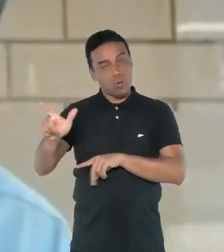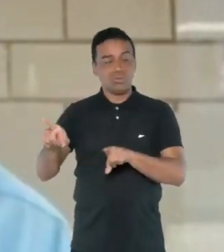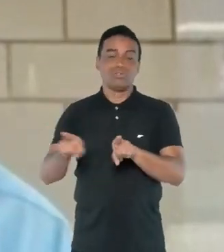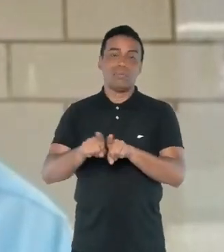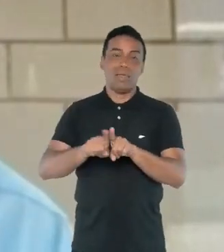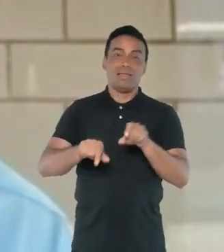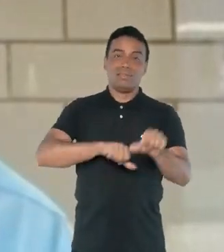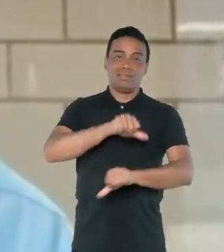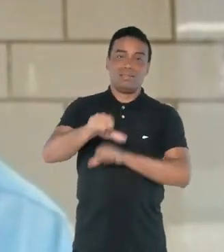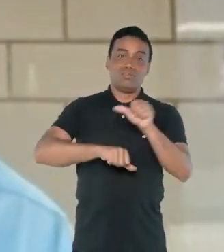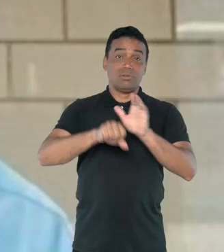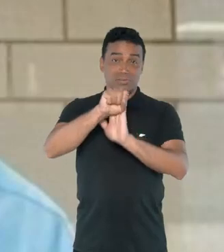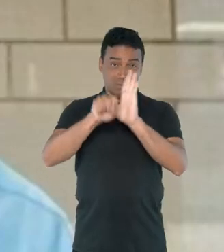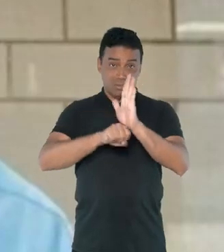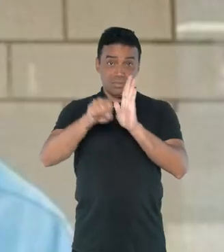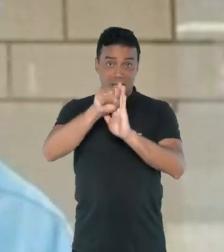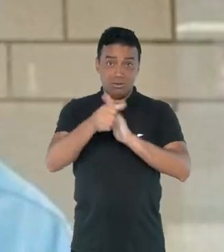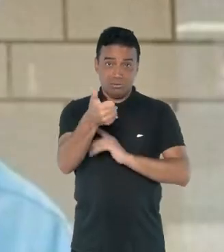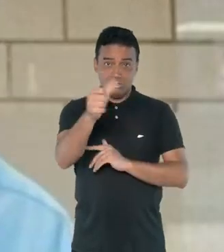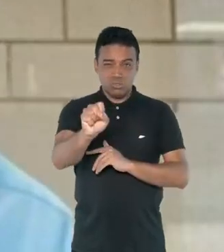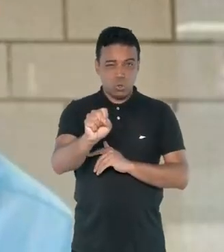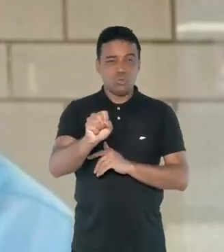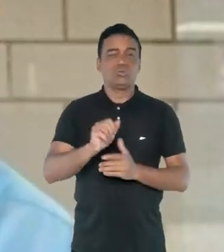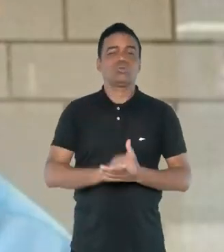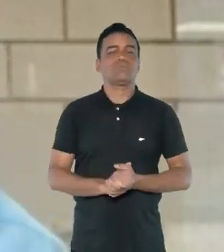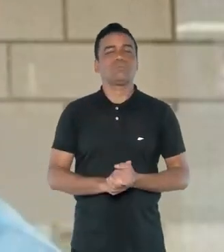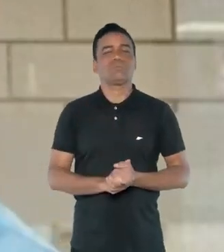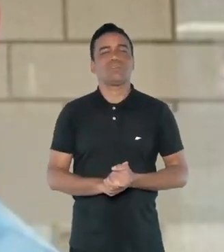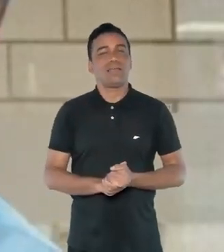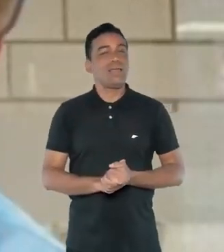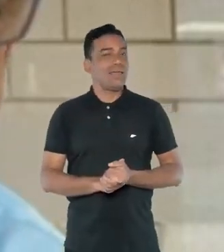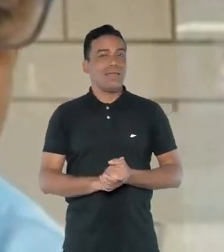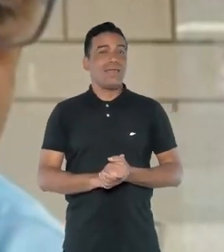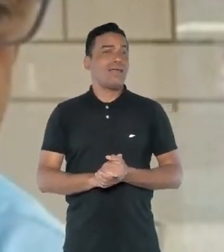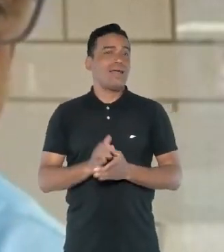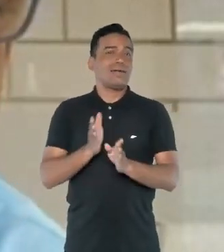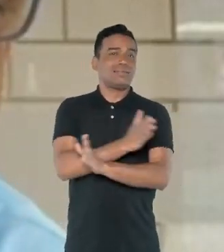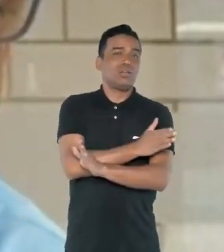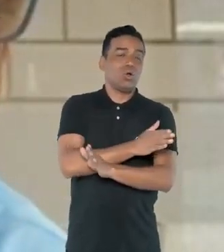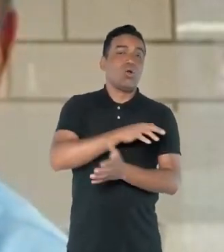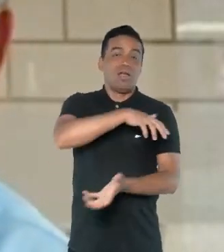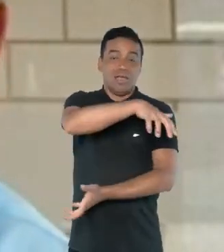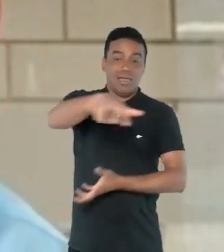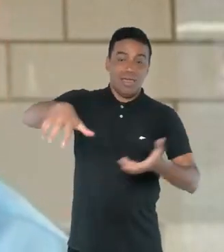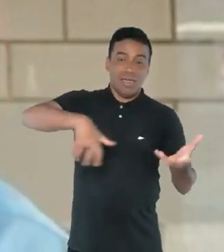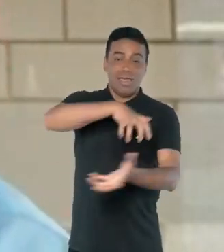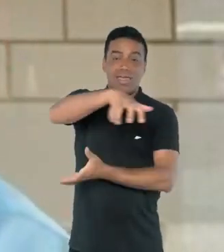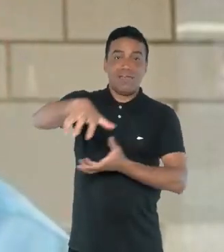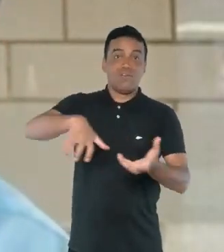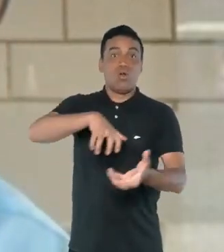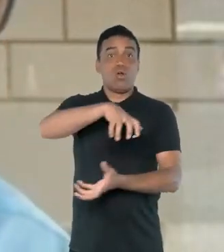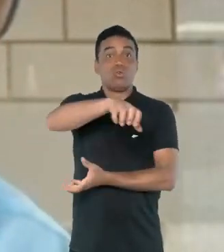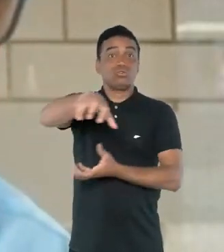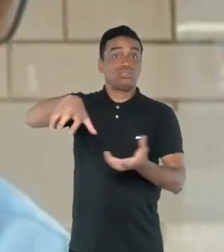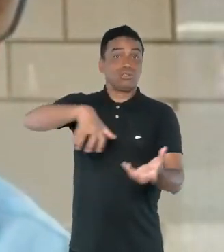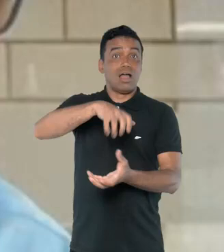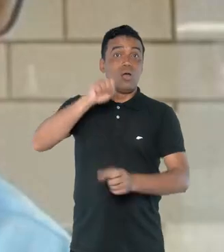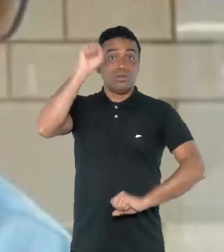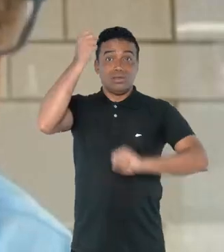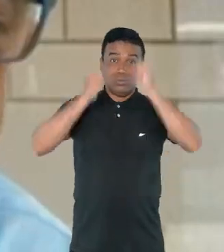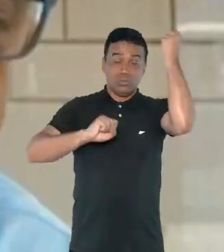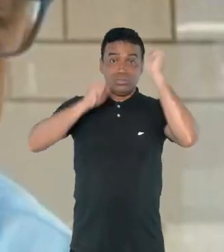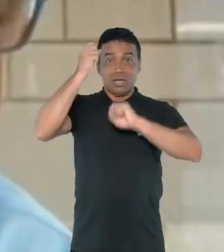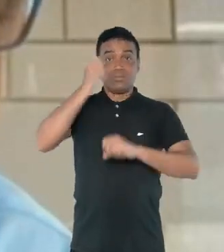era, assim, o século XVIII foi ali a antessala, a gente pode dizer assim, da Revolução Industrial, né? Então, você tinha o Império